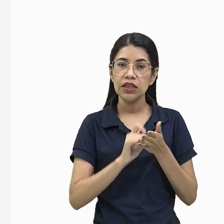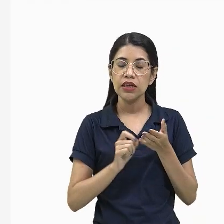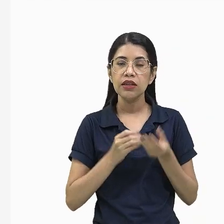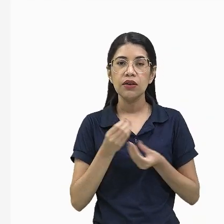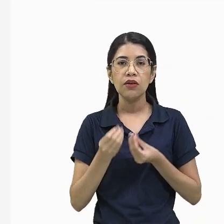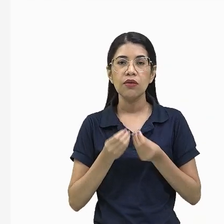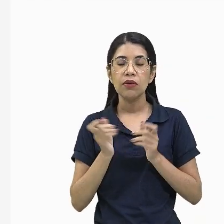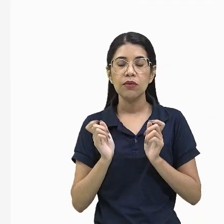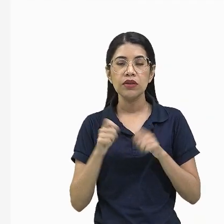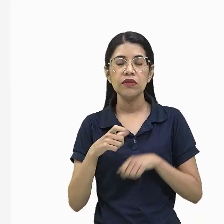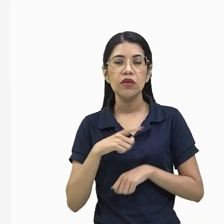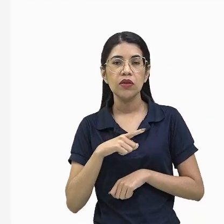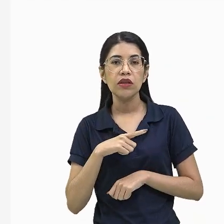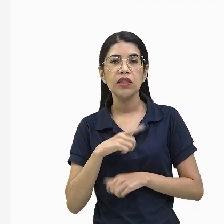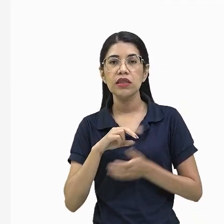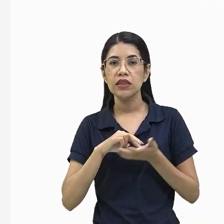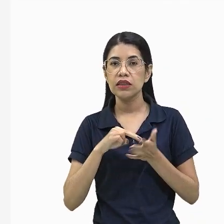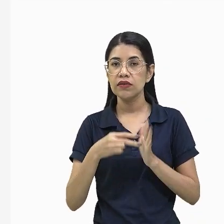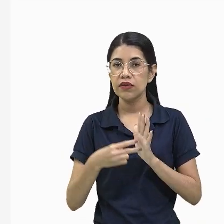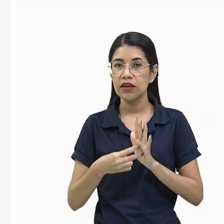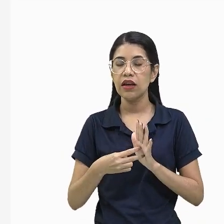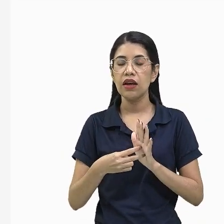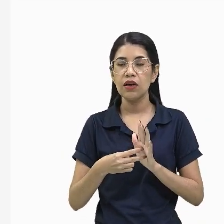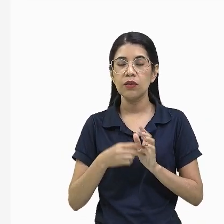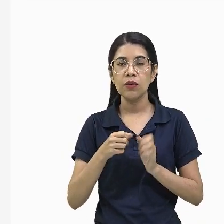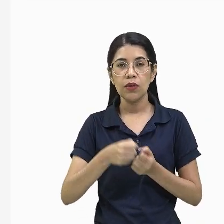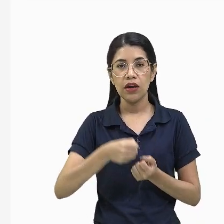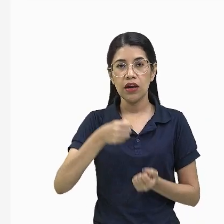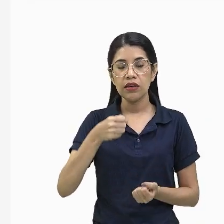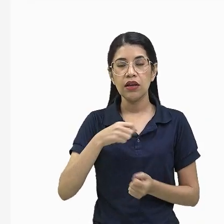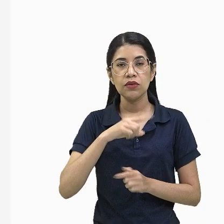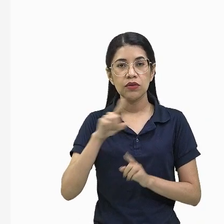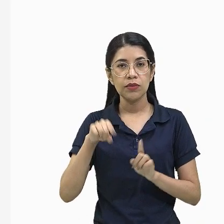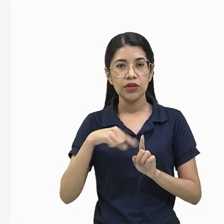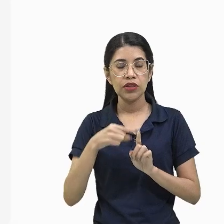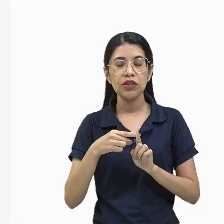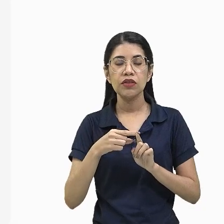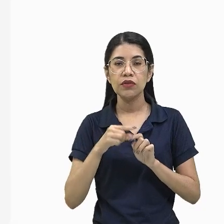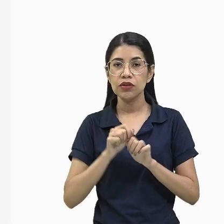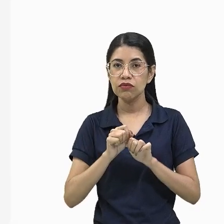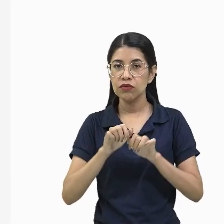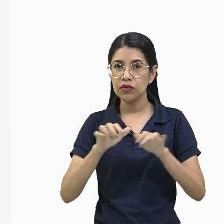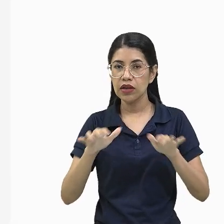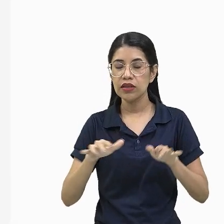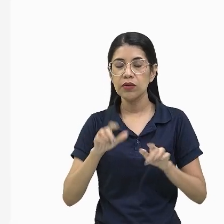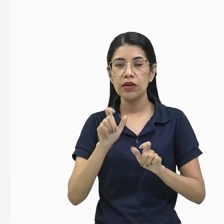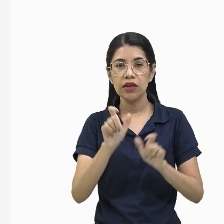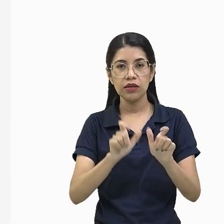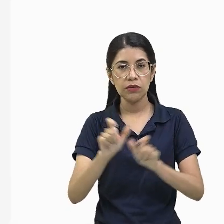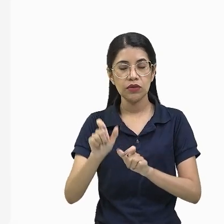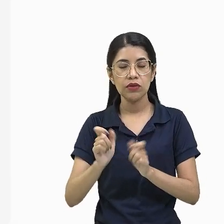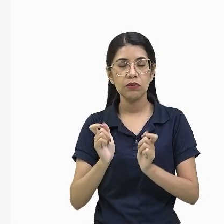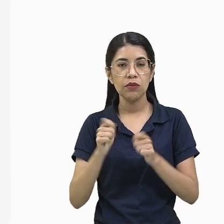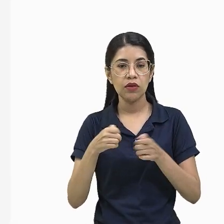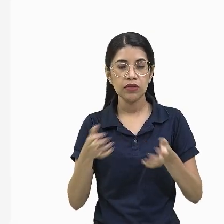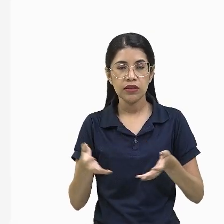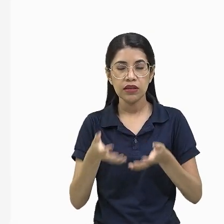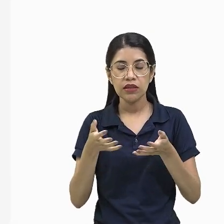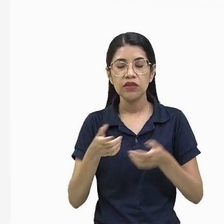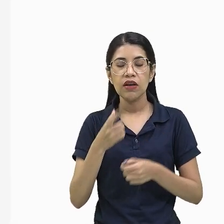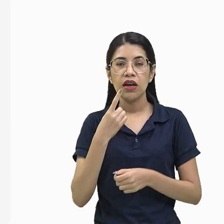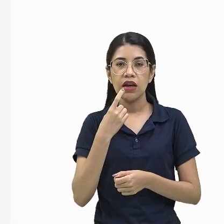um efeito de sentido e fazer com que o texto, o cartaz, alcance o seu objetivo, que é fazer com que as pessoas doem sangue. E aí,